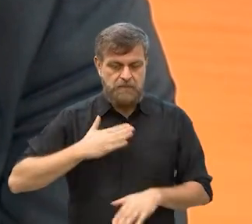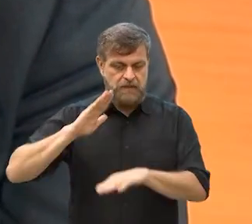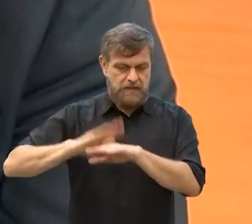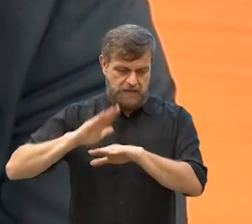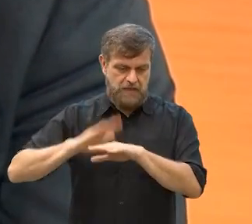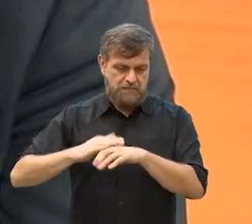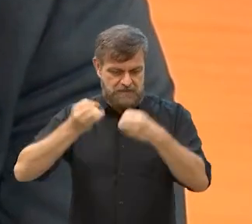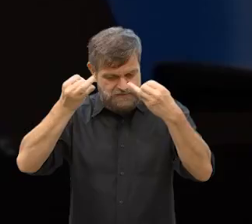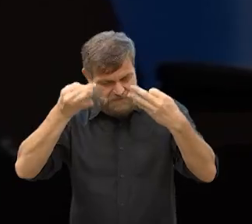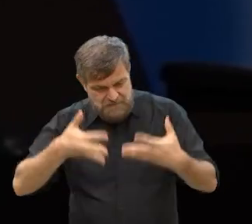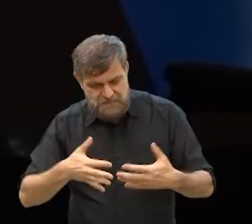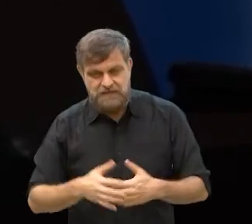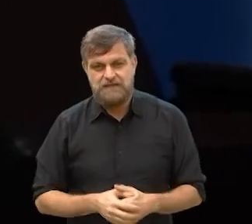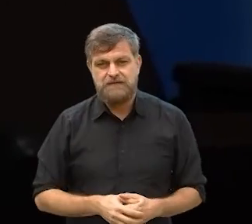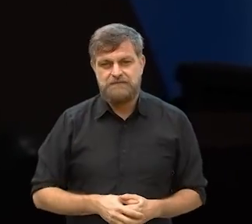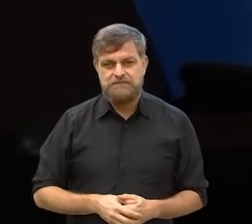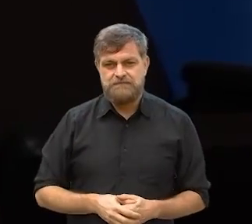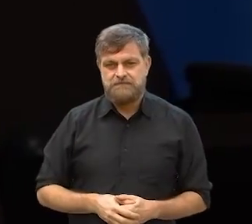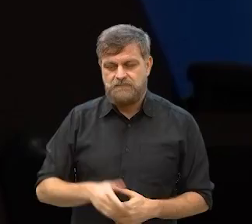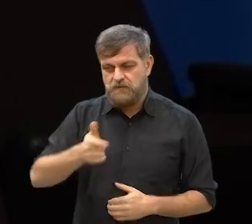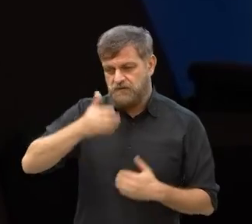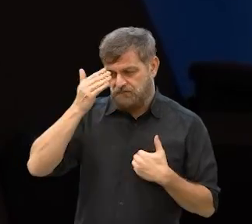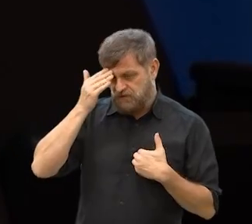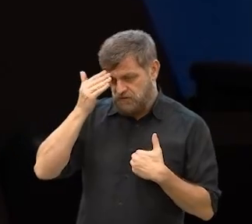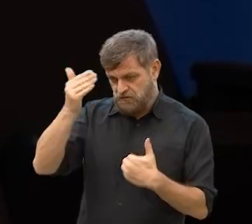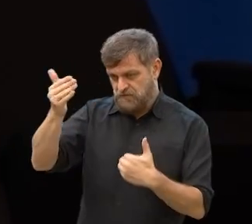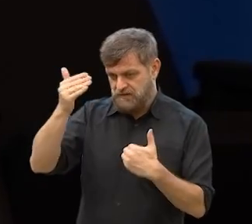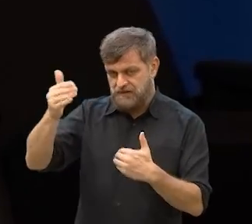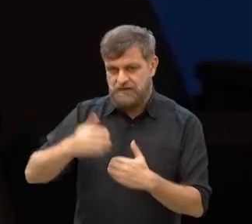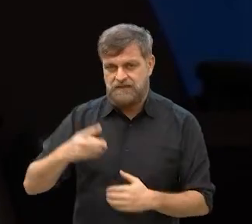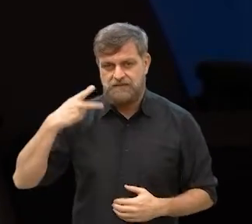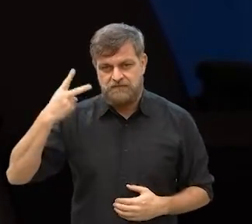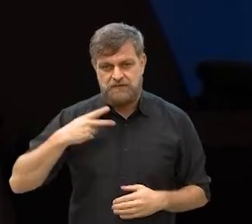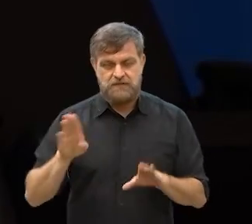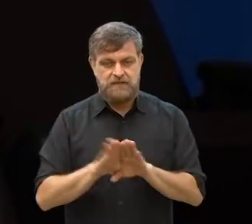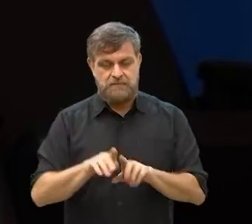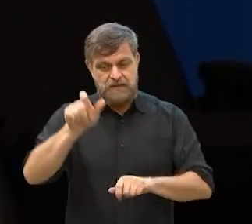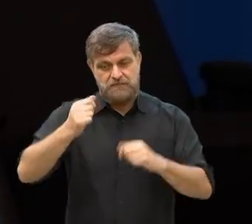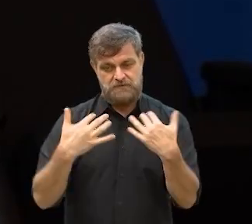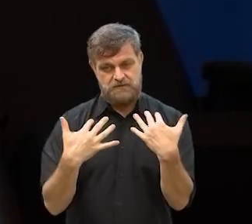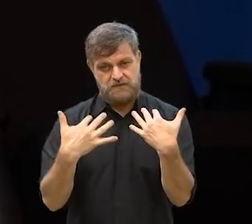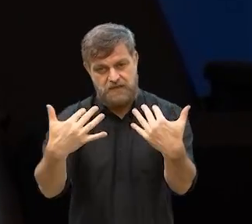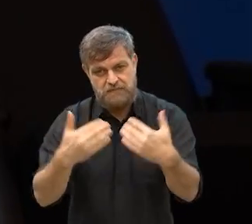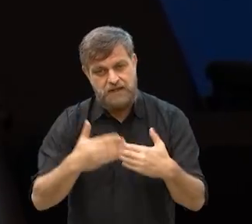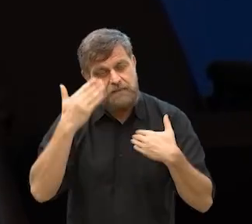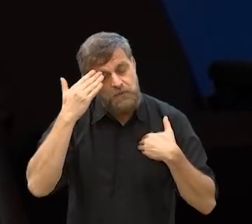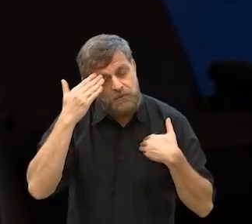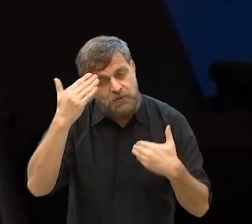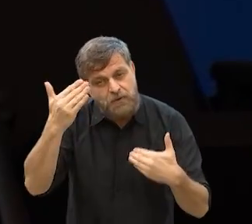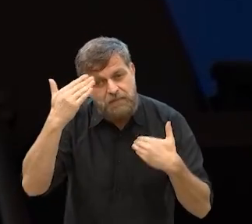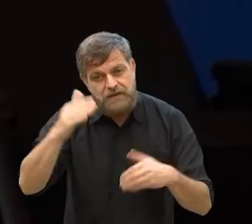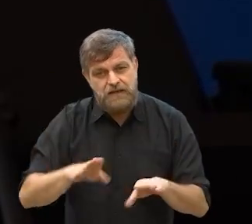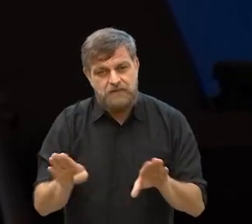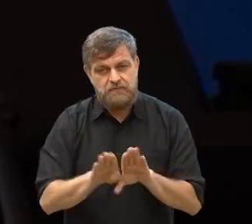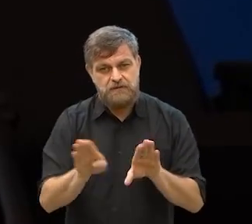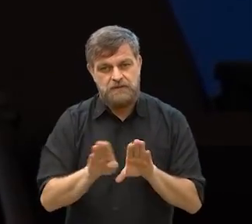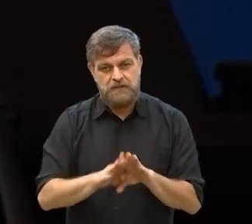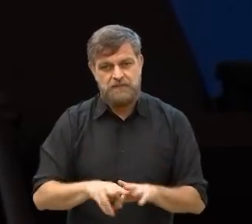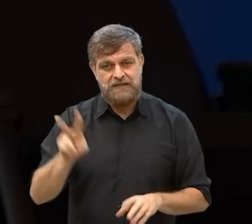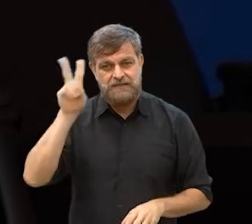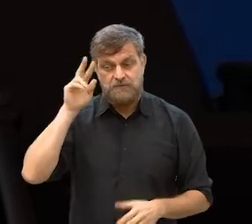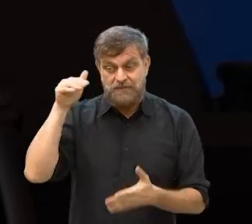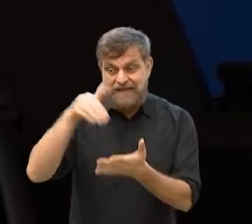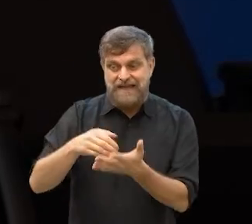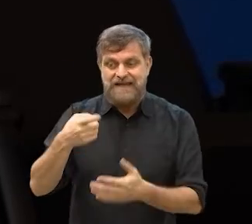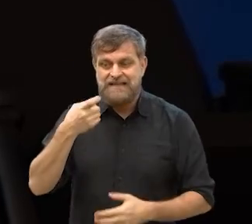trabalho aqui com vocês. Ok, mais uma vez então, obrigada, vereador. A você de casa também, muito obrigada por estar aqui de segunda a sexta-feira